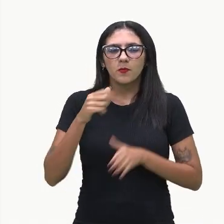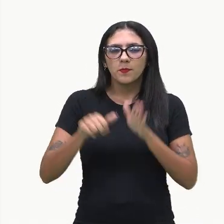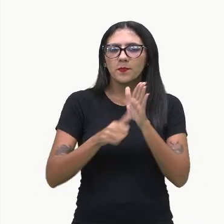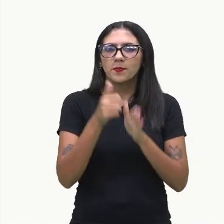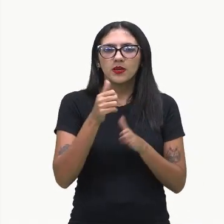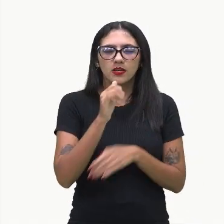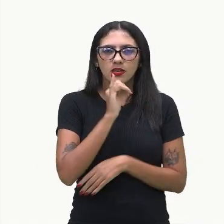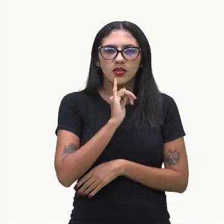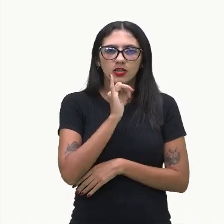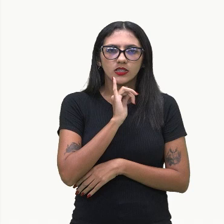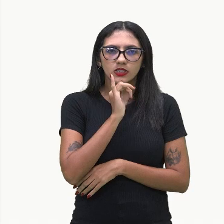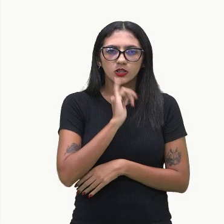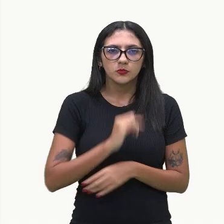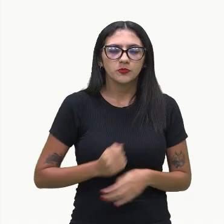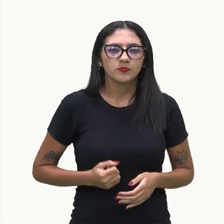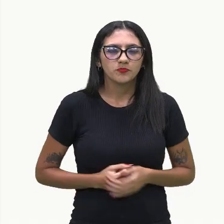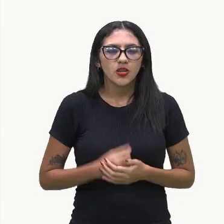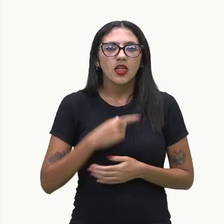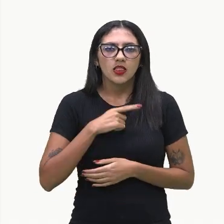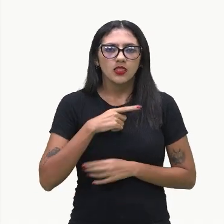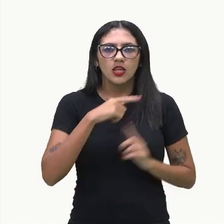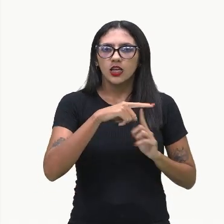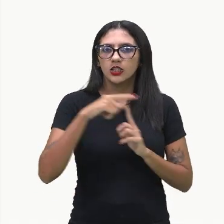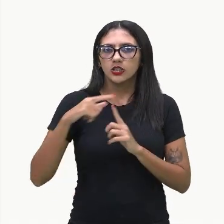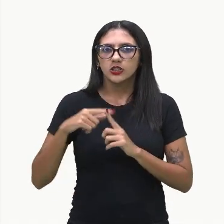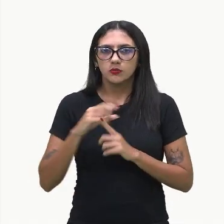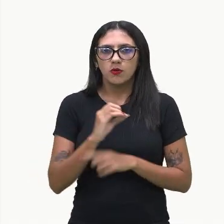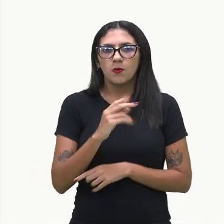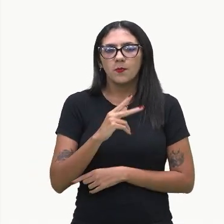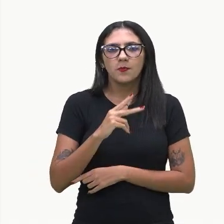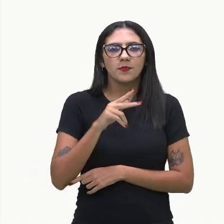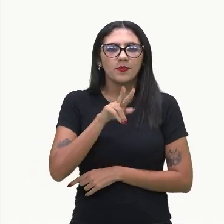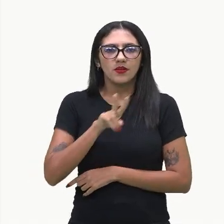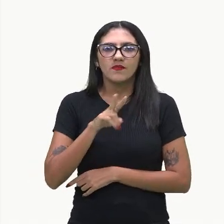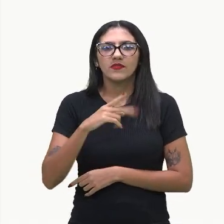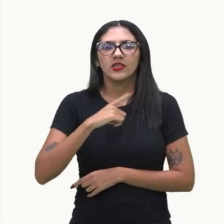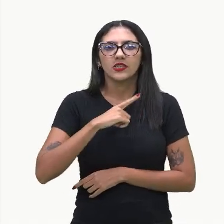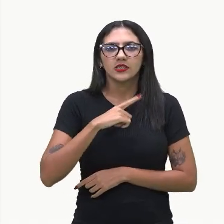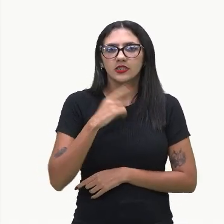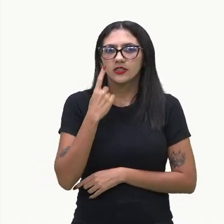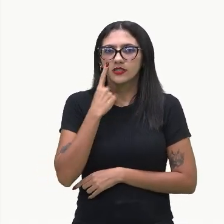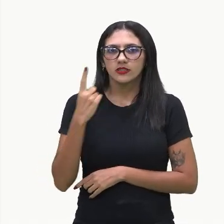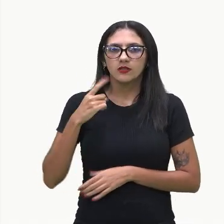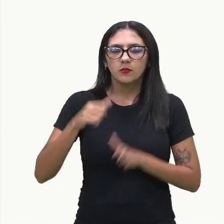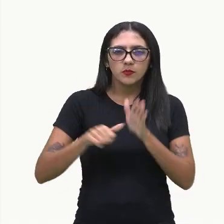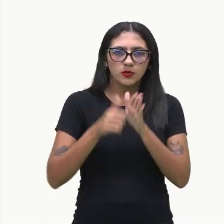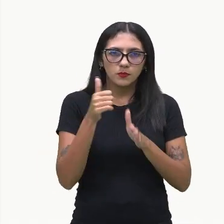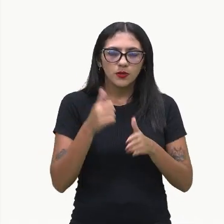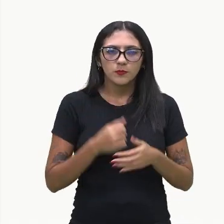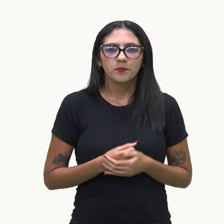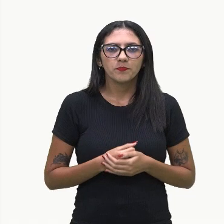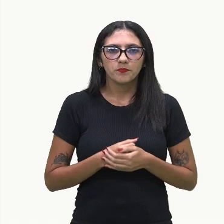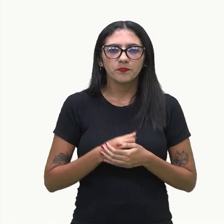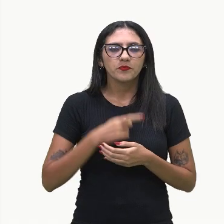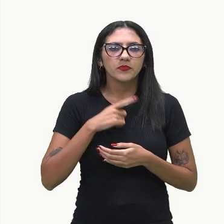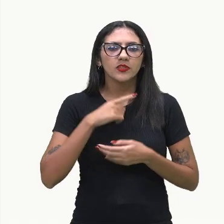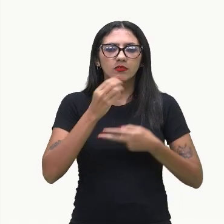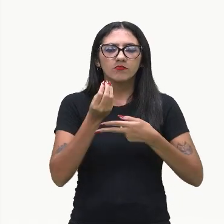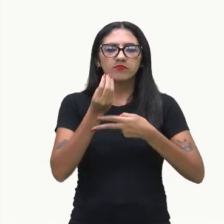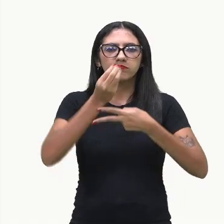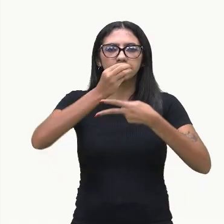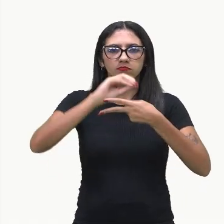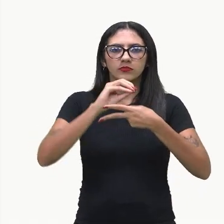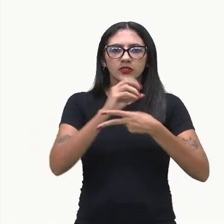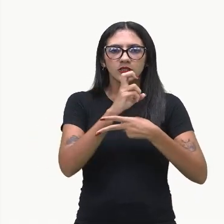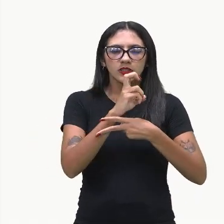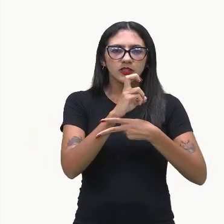onde há ângulo OPV, que está localizado aqui o primeiro, que tem a medida de